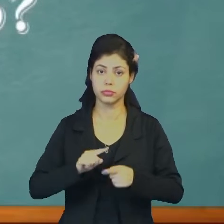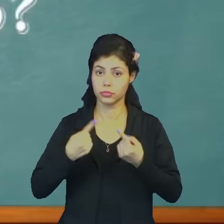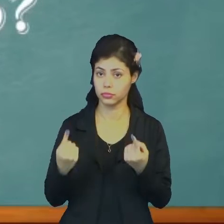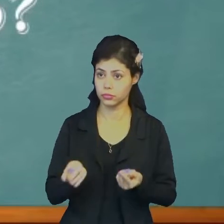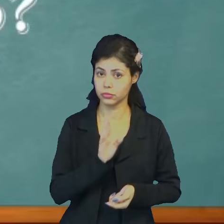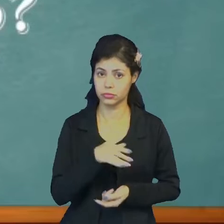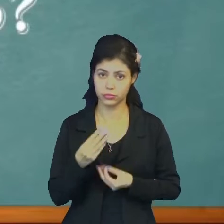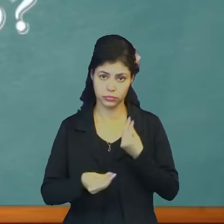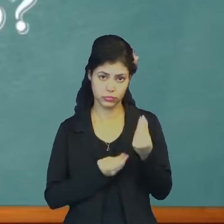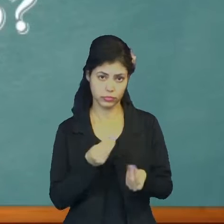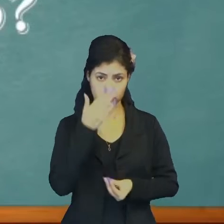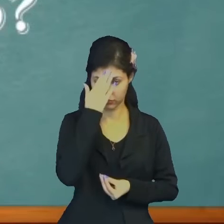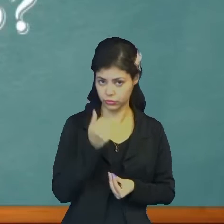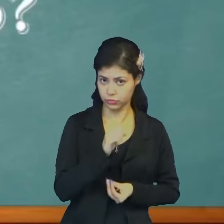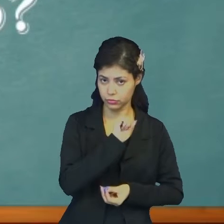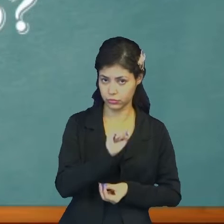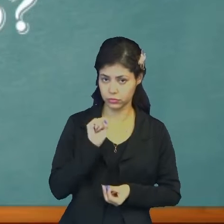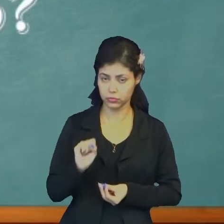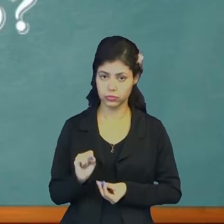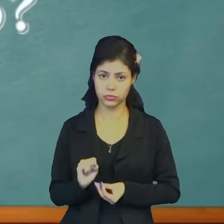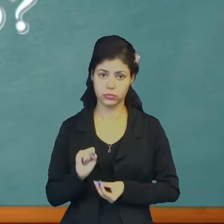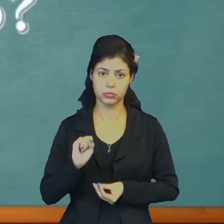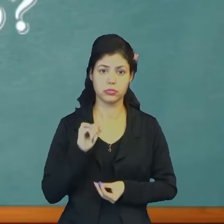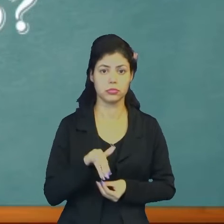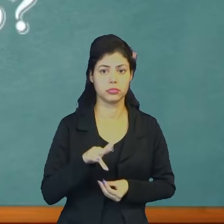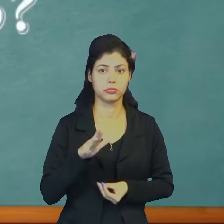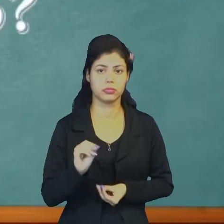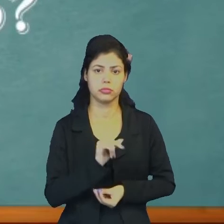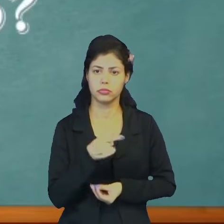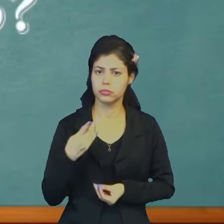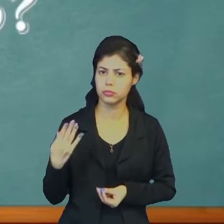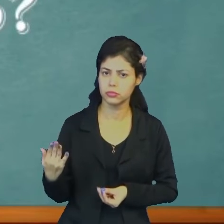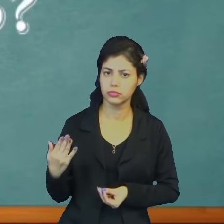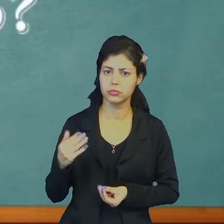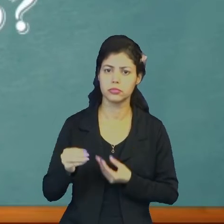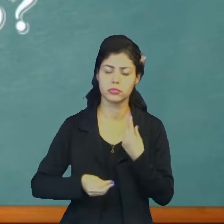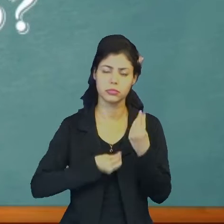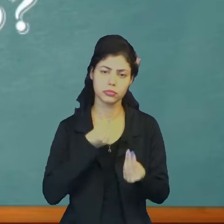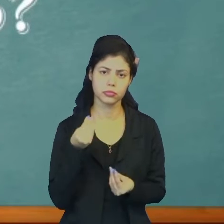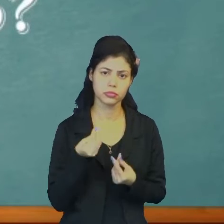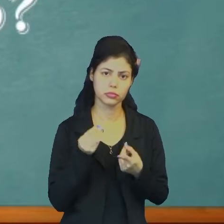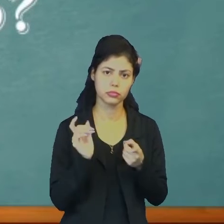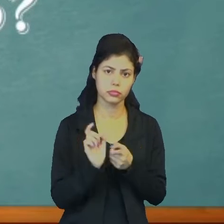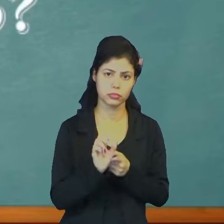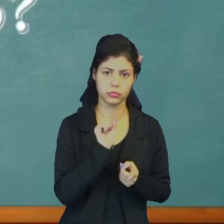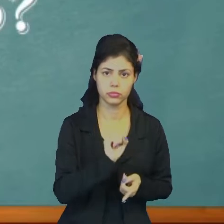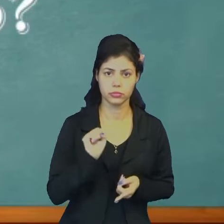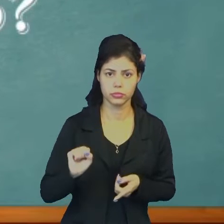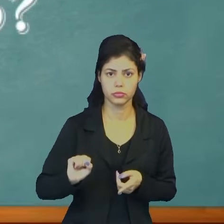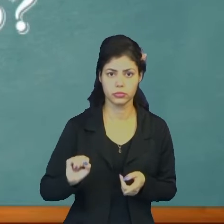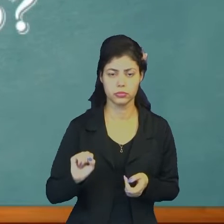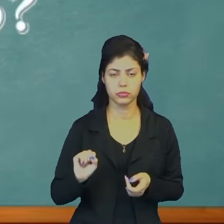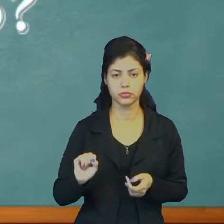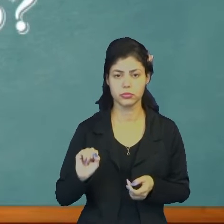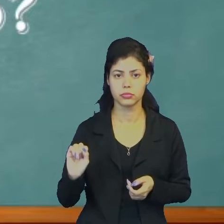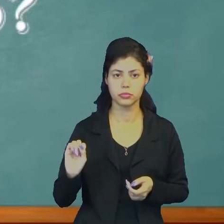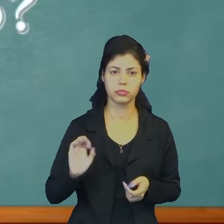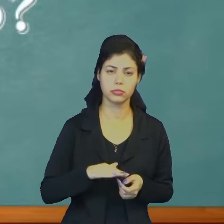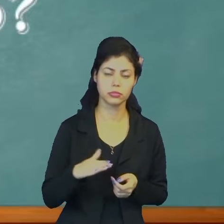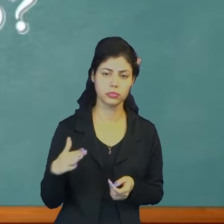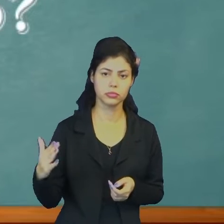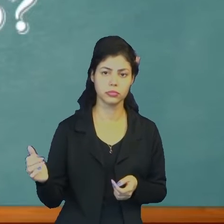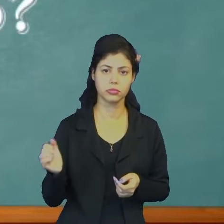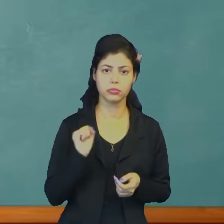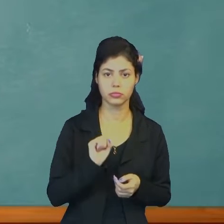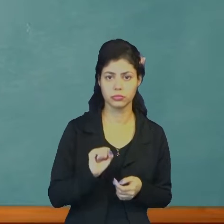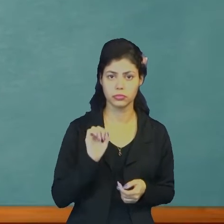Mas se eu só uso SS no meio, quando eu sei que é SS ou quando eu sei que é um